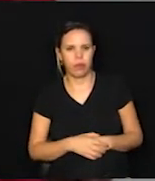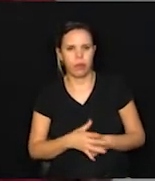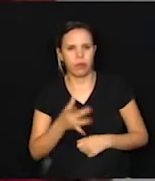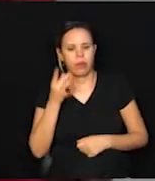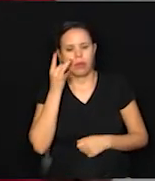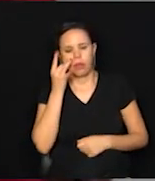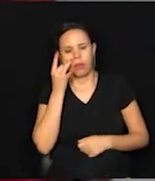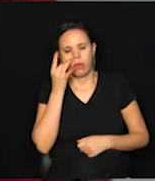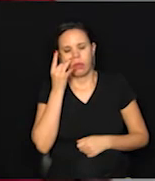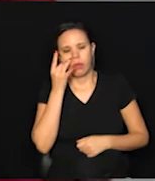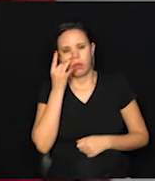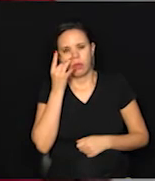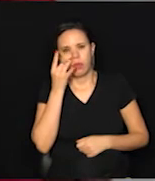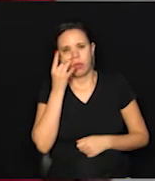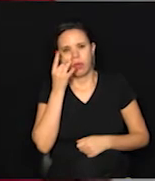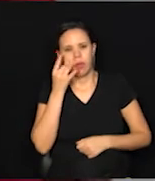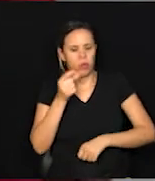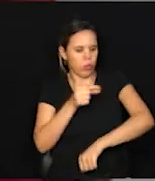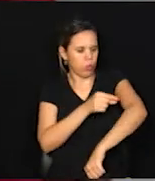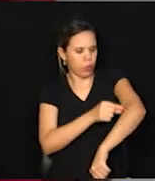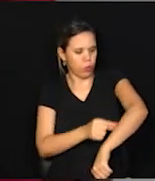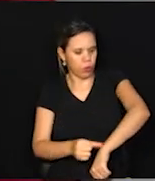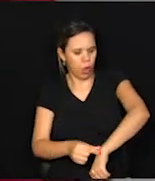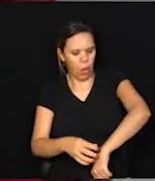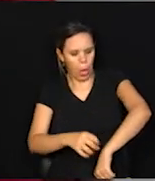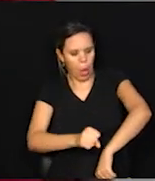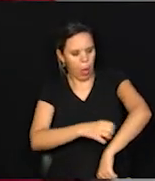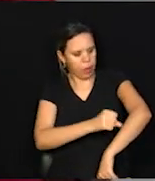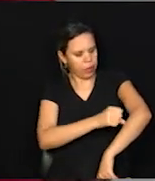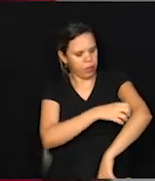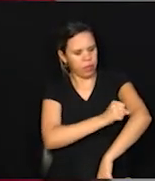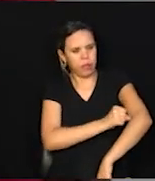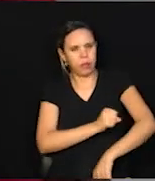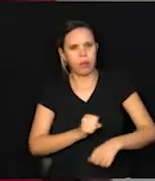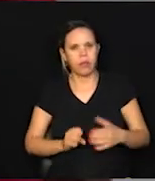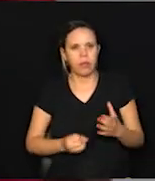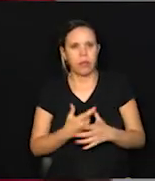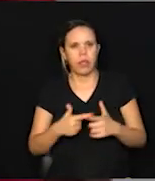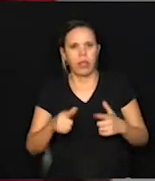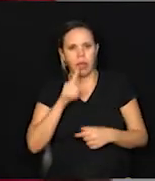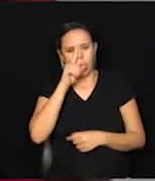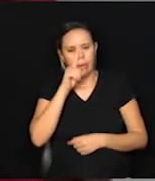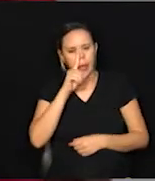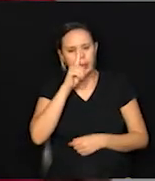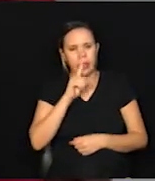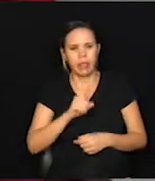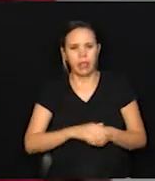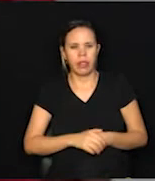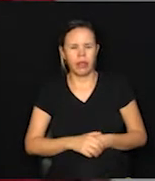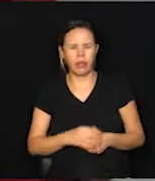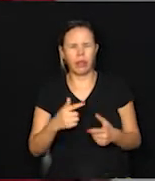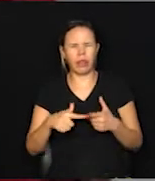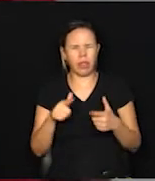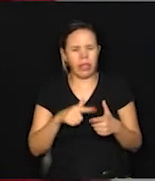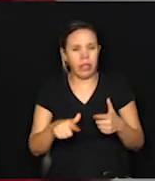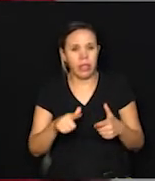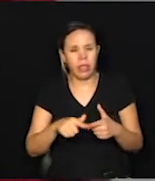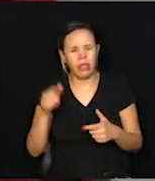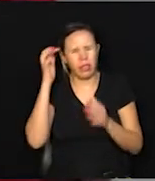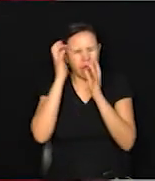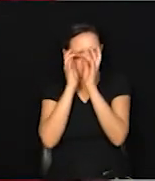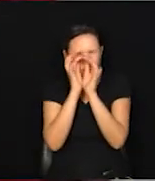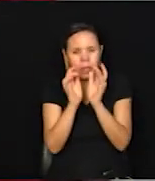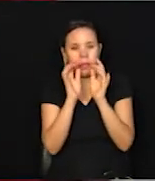presença desses trombos ocasiona situações como risco maior para trombose venosa cerebral,